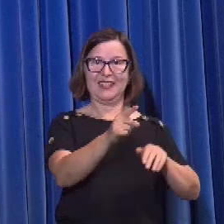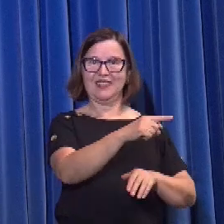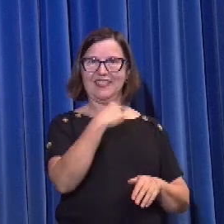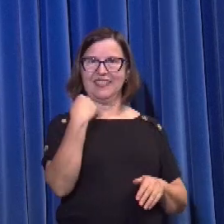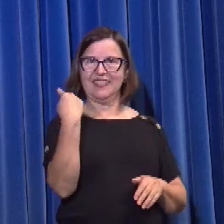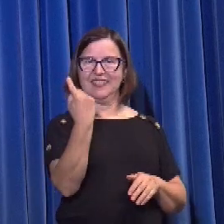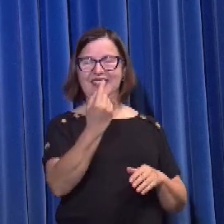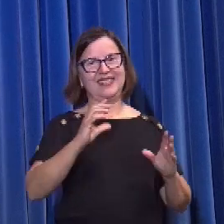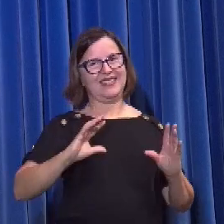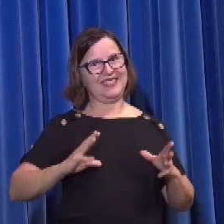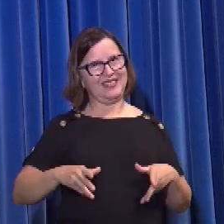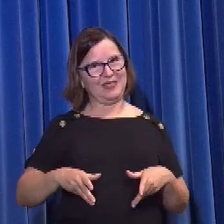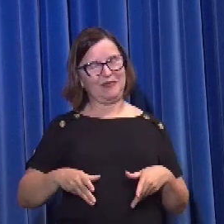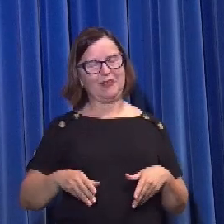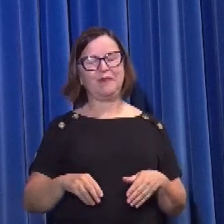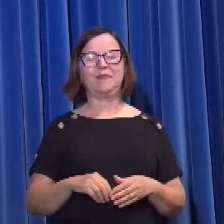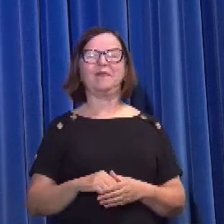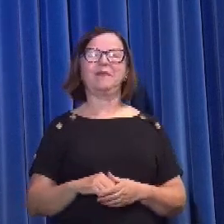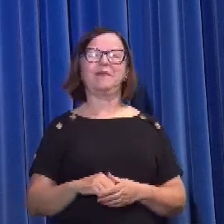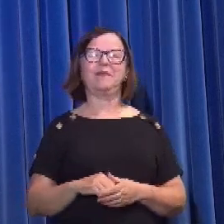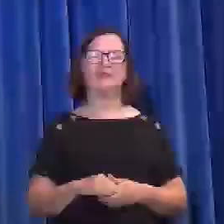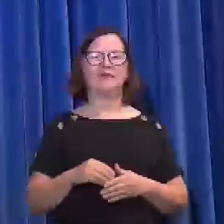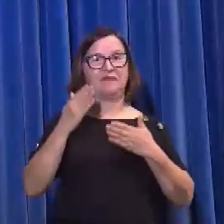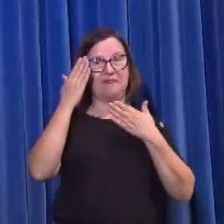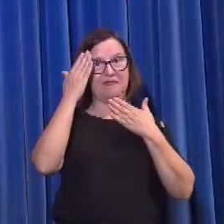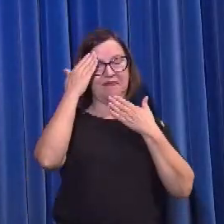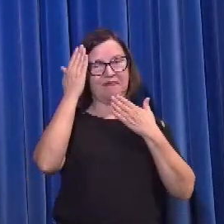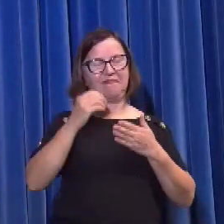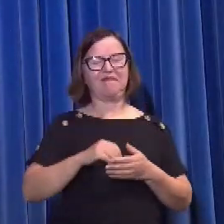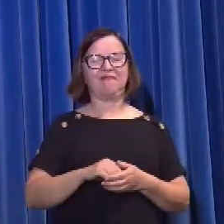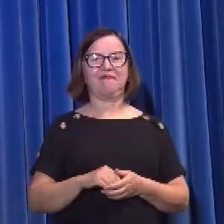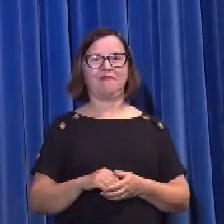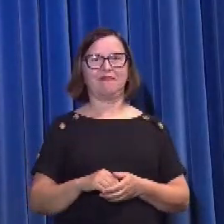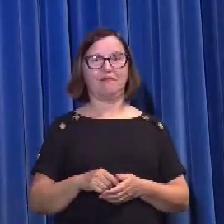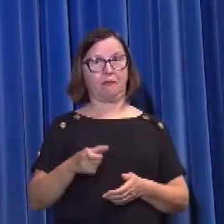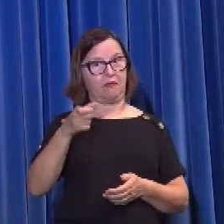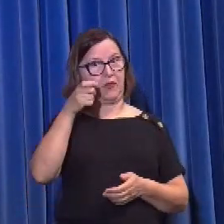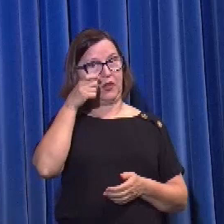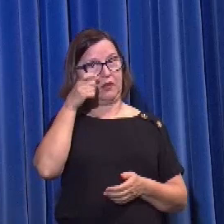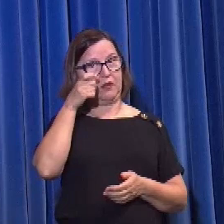corpo. Obrigado. Olha que interessante aqui.